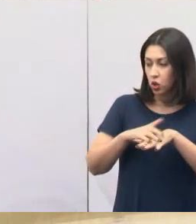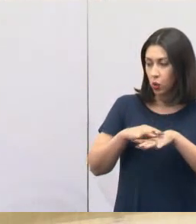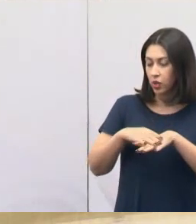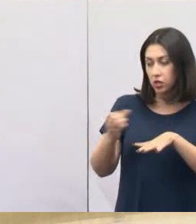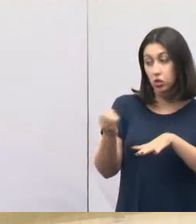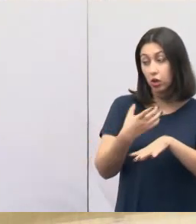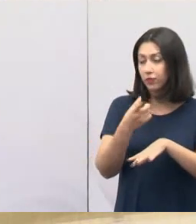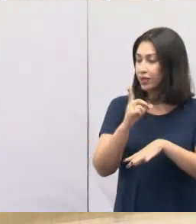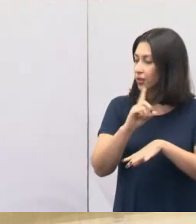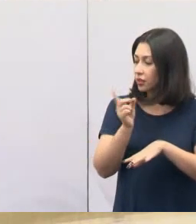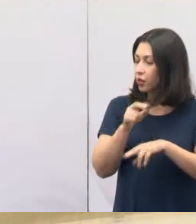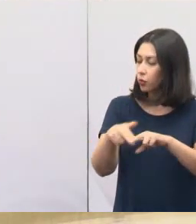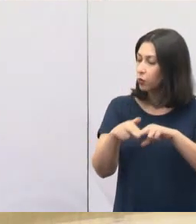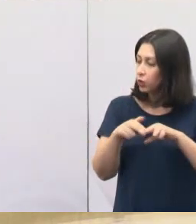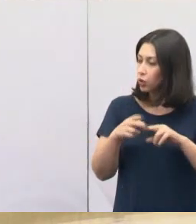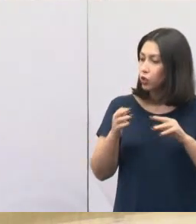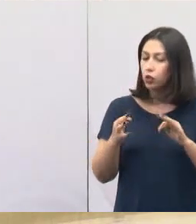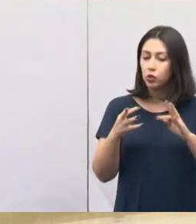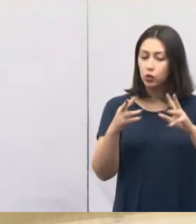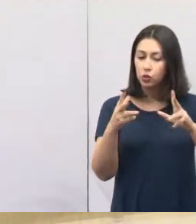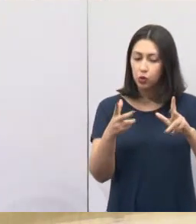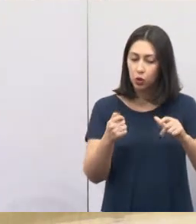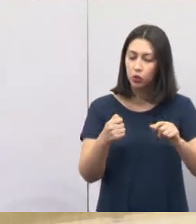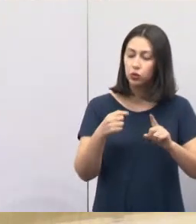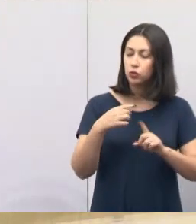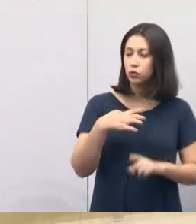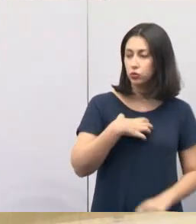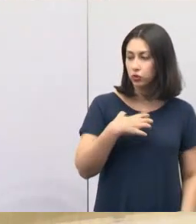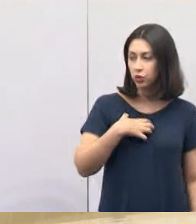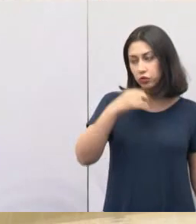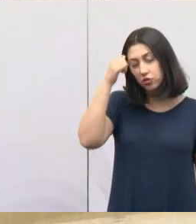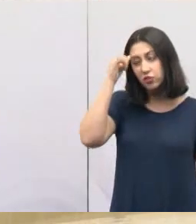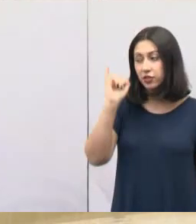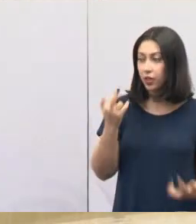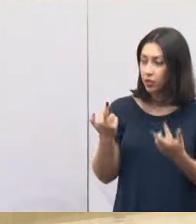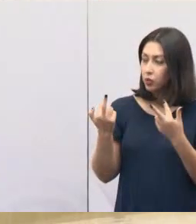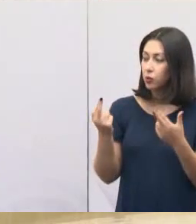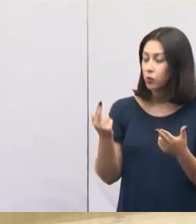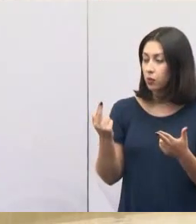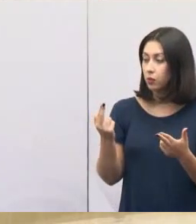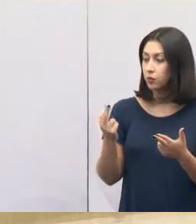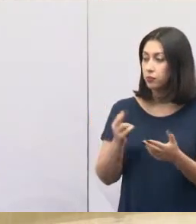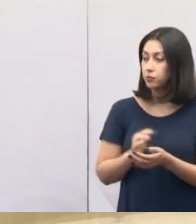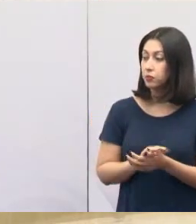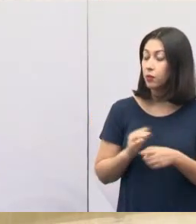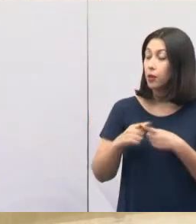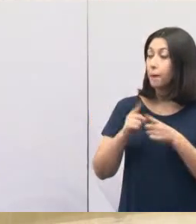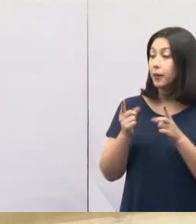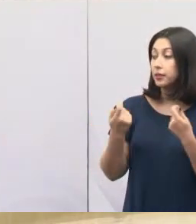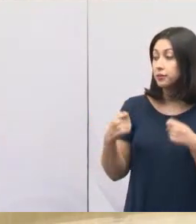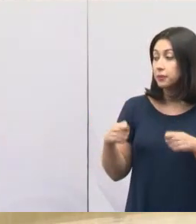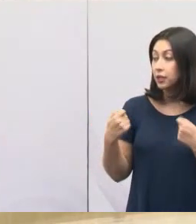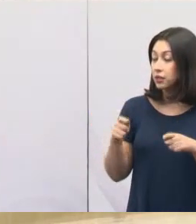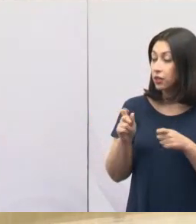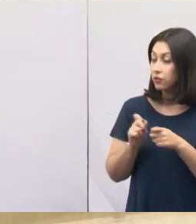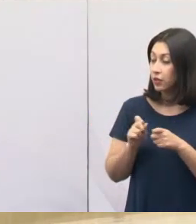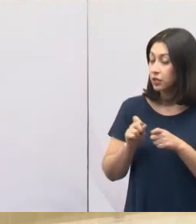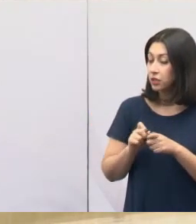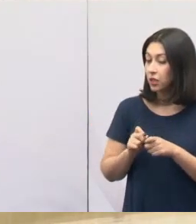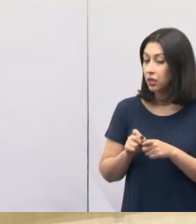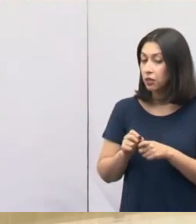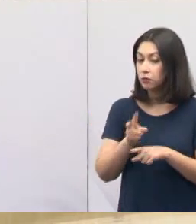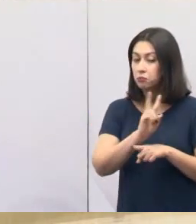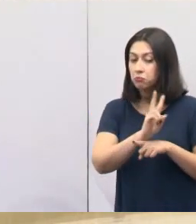medidas instituídas até o momento serão mantidas. Destaca-se que está sendo realizado um